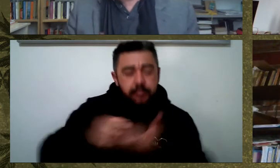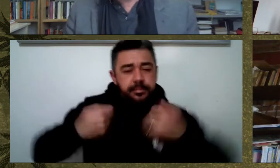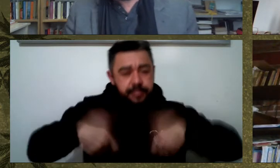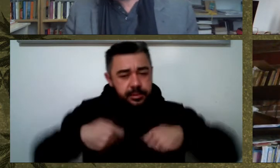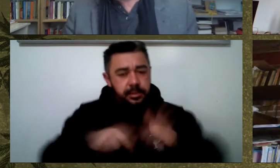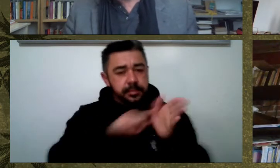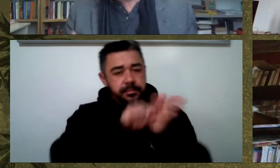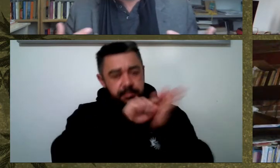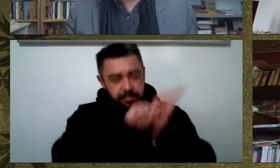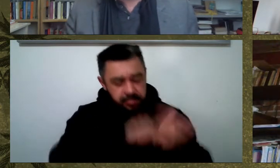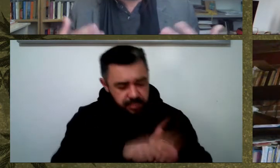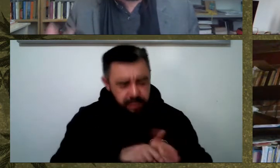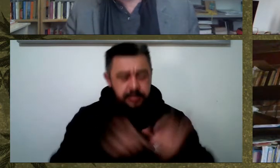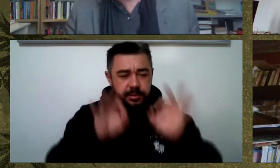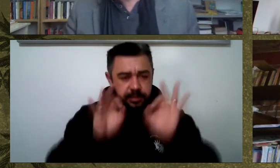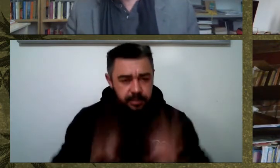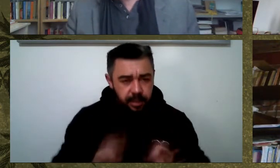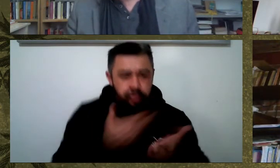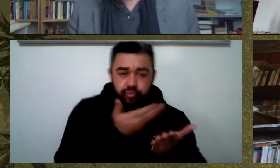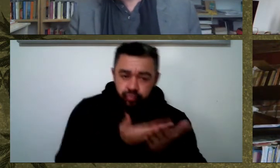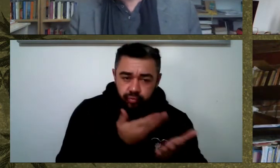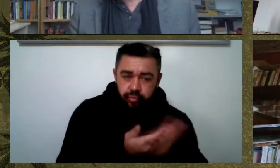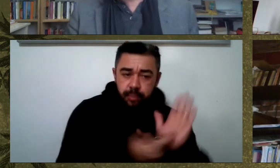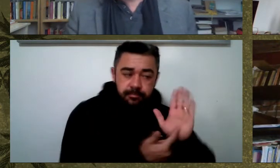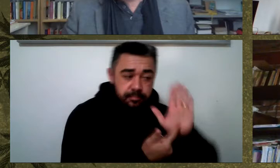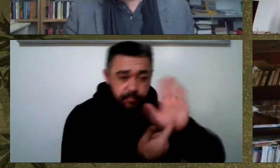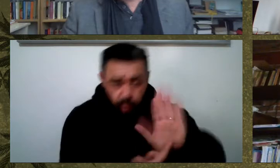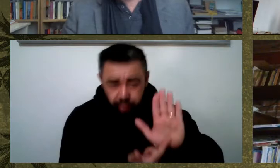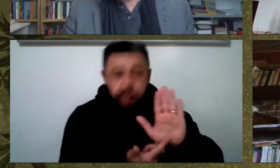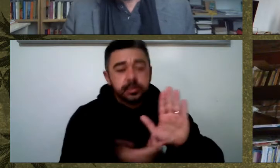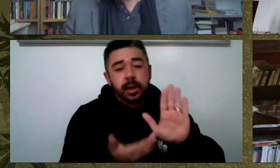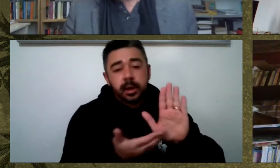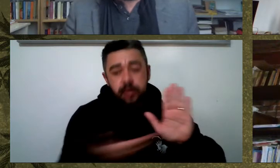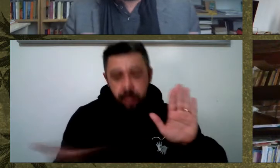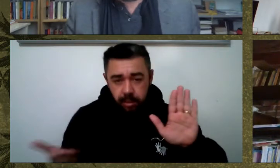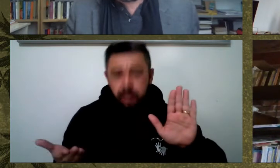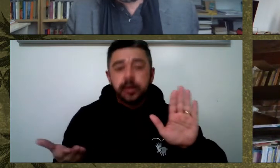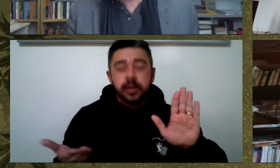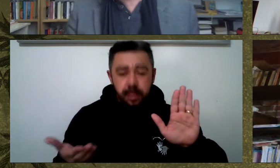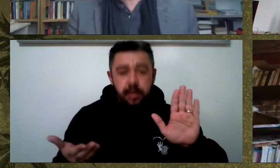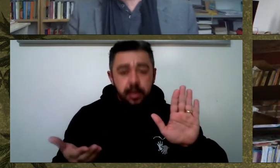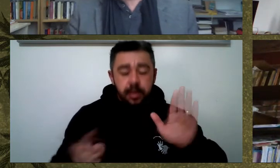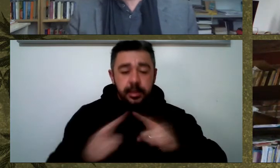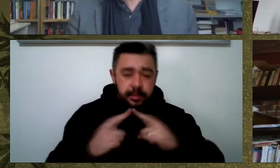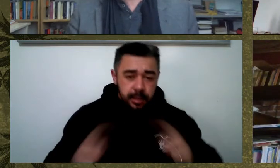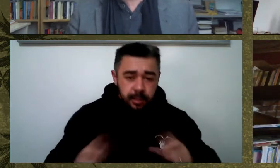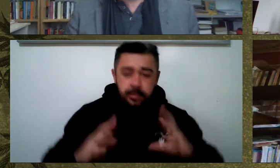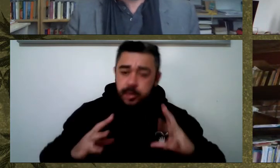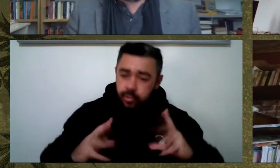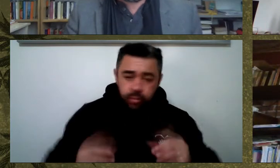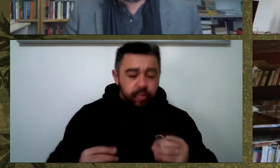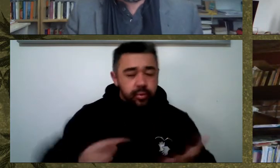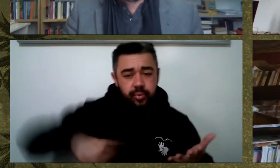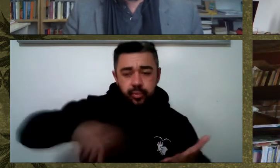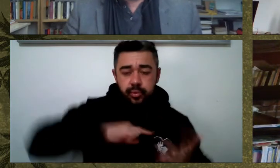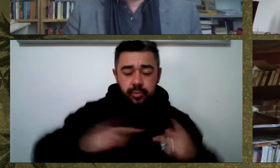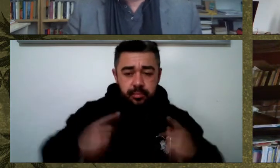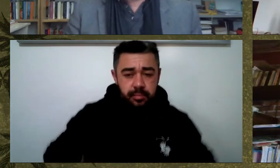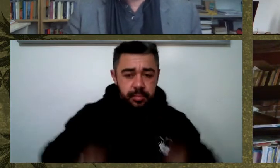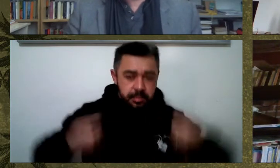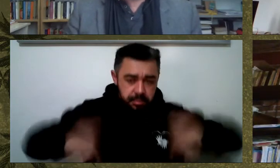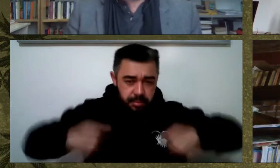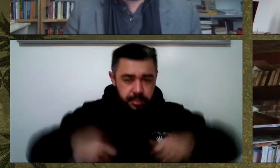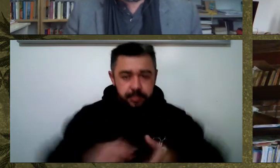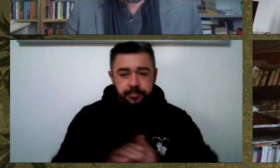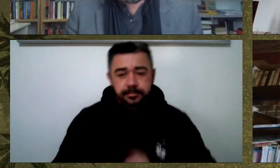pesquisada, estudada e colocada à luz, justamente da ciência, para todos os fins humanos necessários.